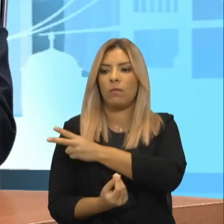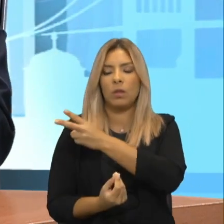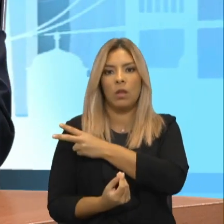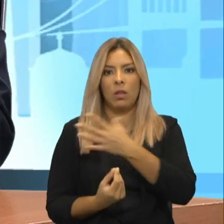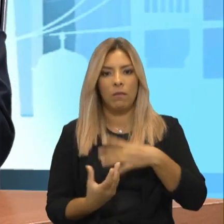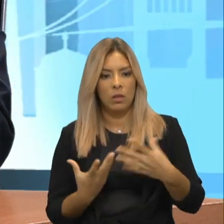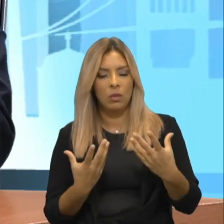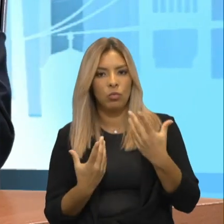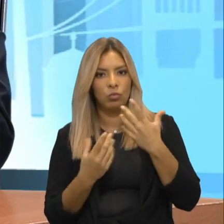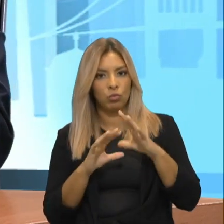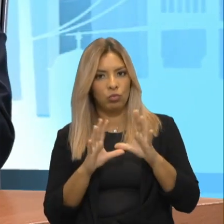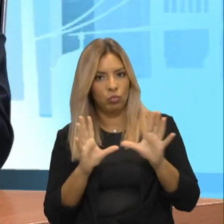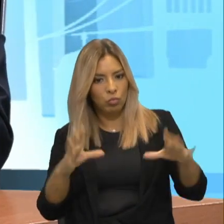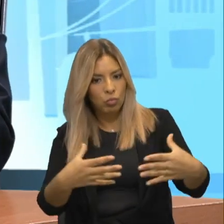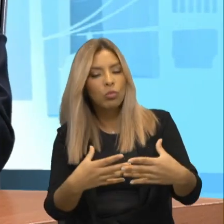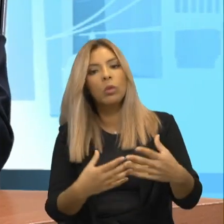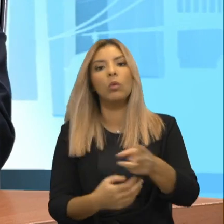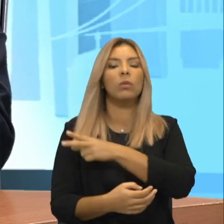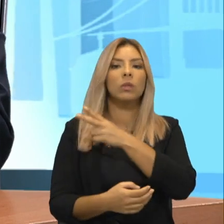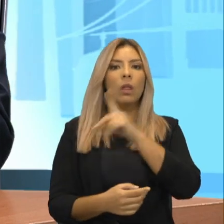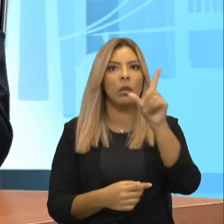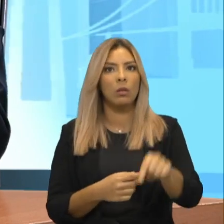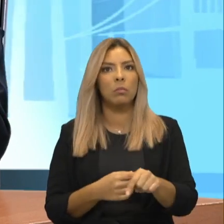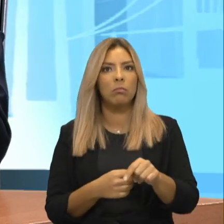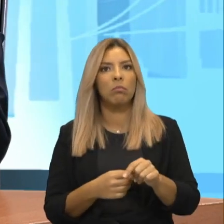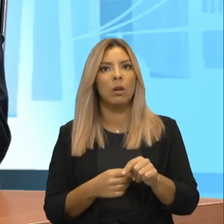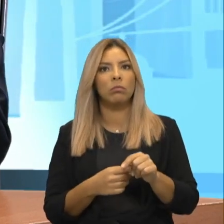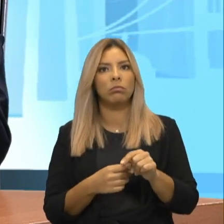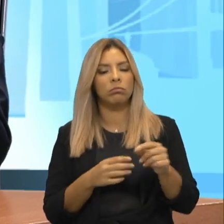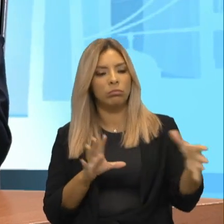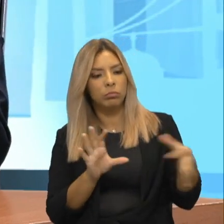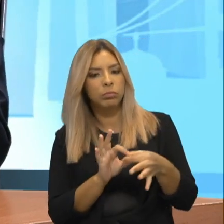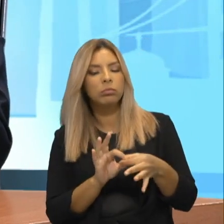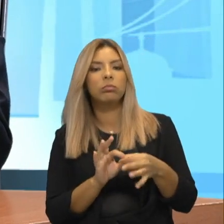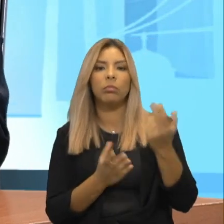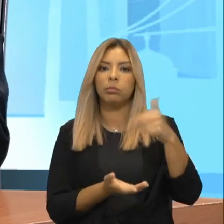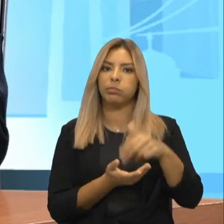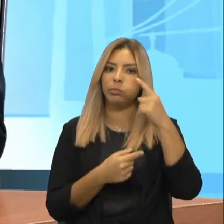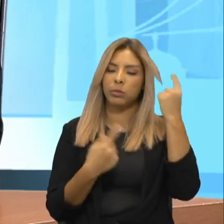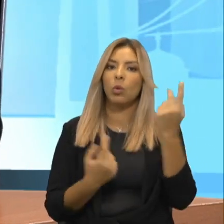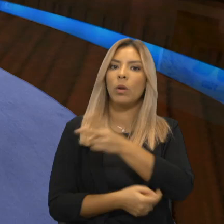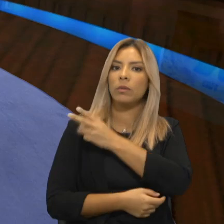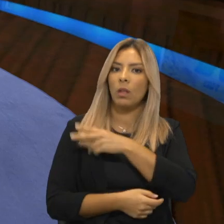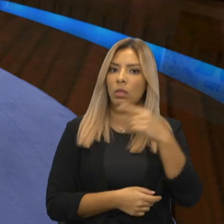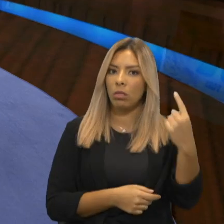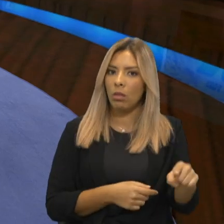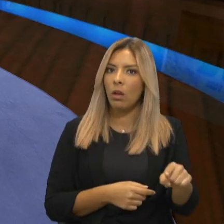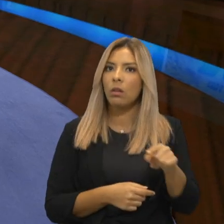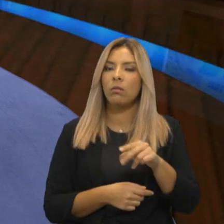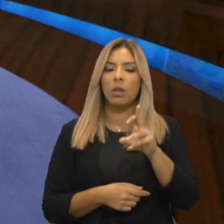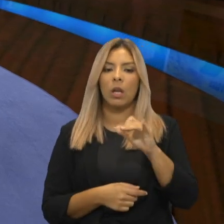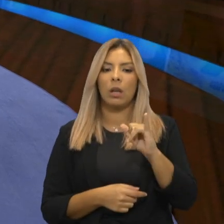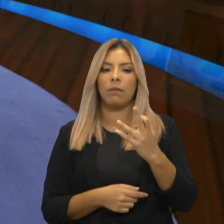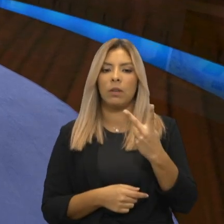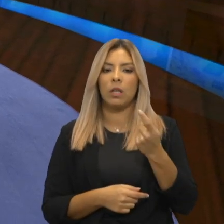várias instituições académicas ligadas. A própria Congregação da Apresentação de Maria tem uma grande universidade, a Universidade de Rivier, nos